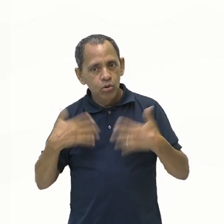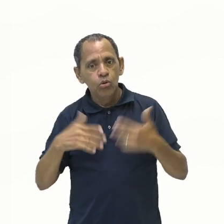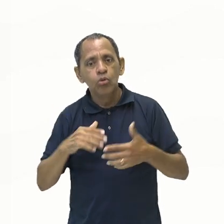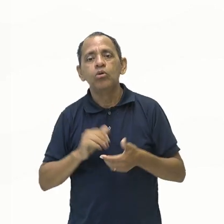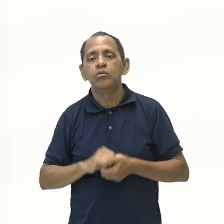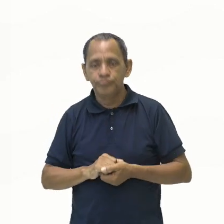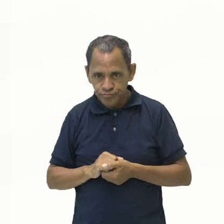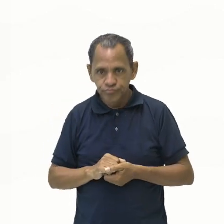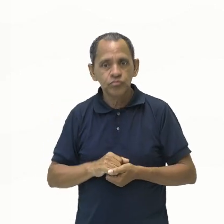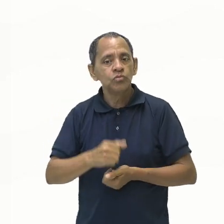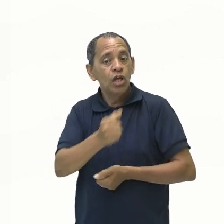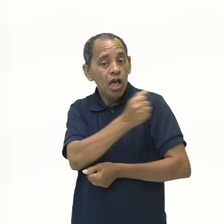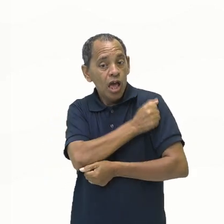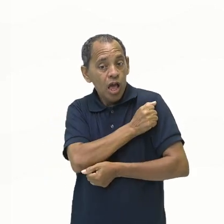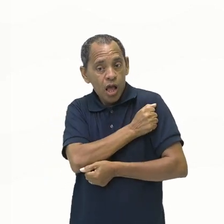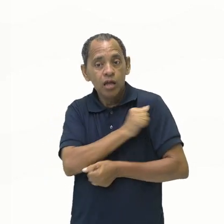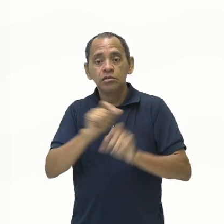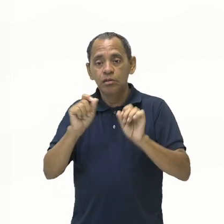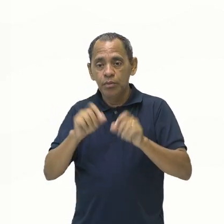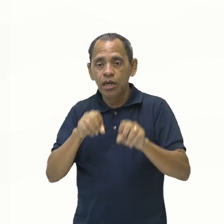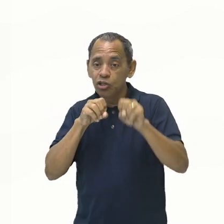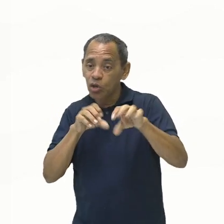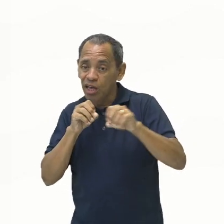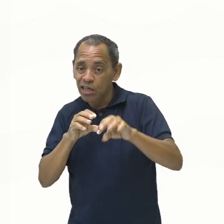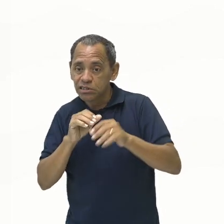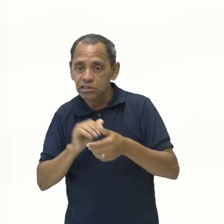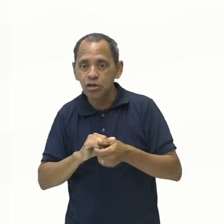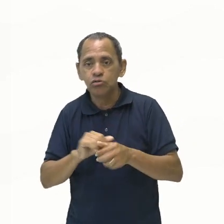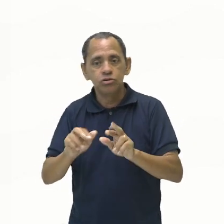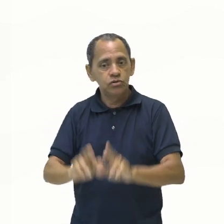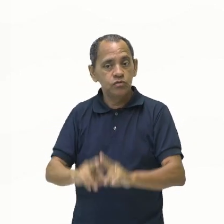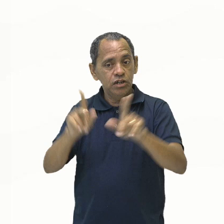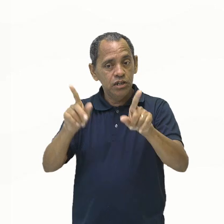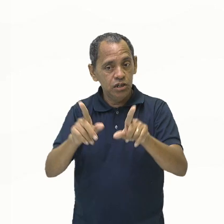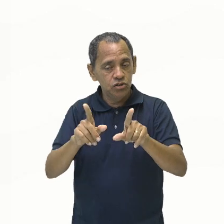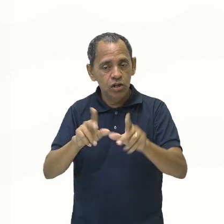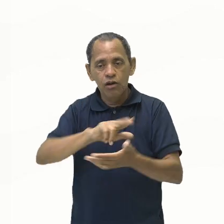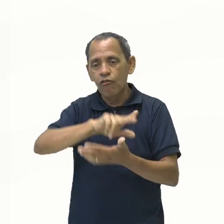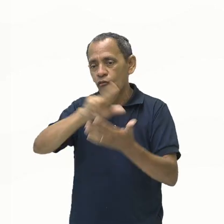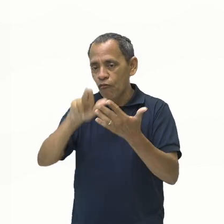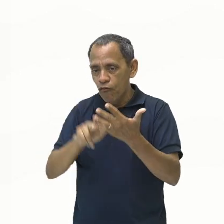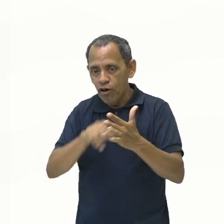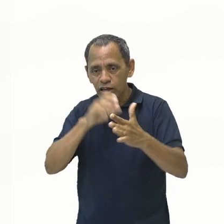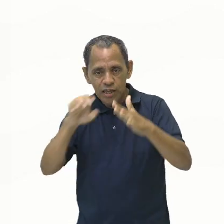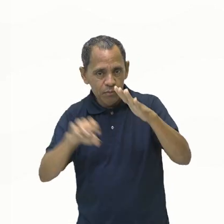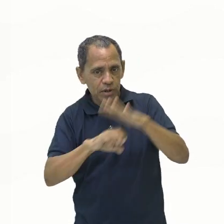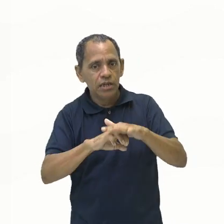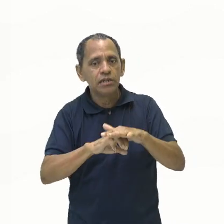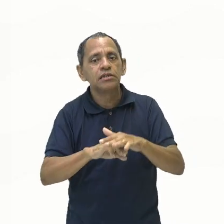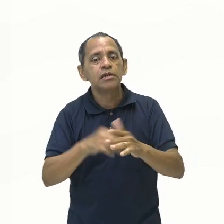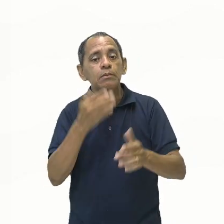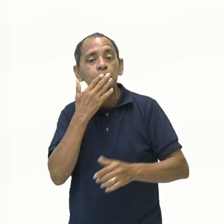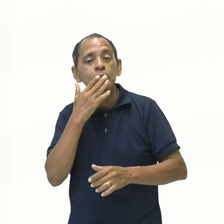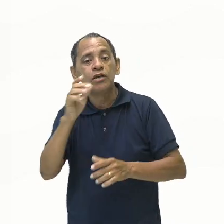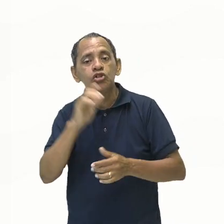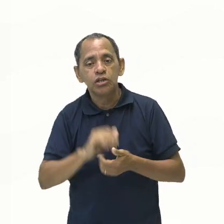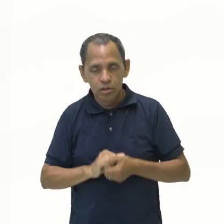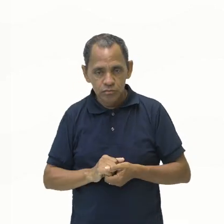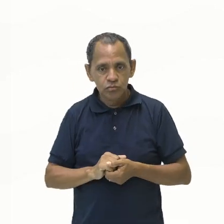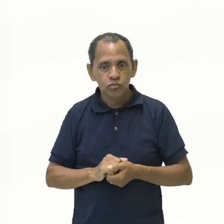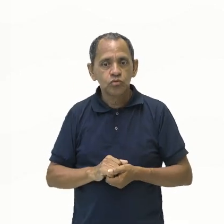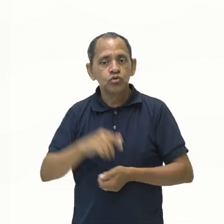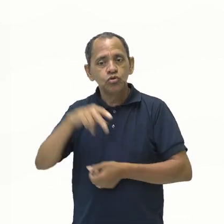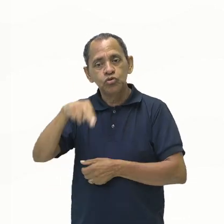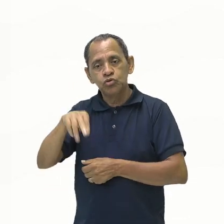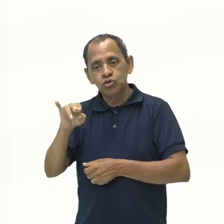enquanto outras não possuem. E muitas dessas empresas, elas exigem um nível de escolaridade, elas